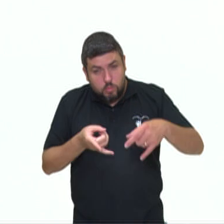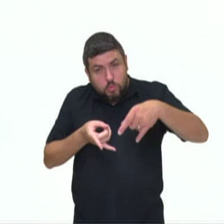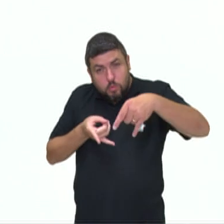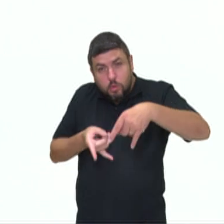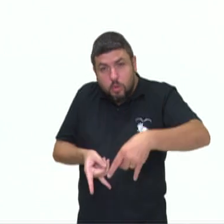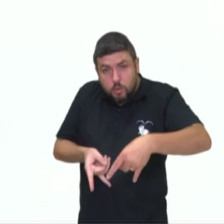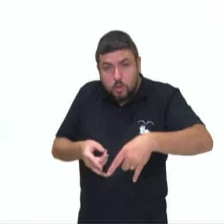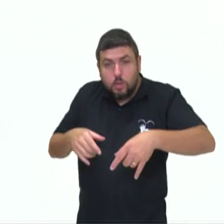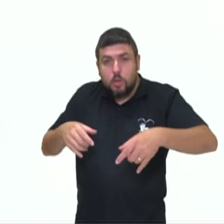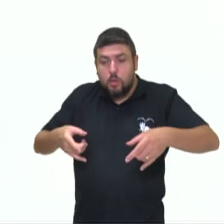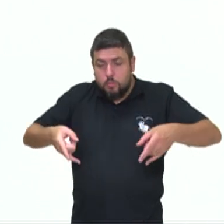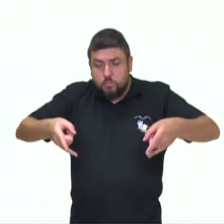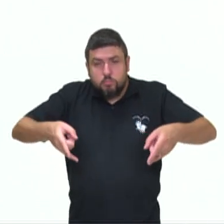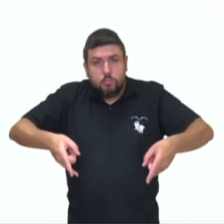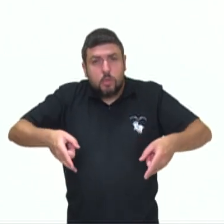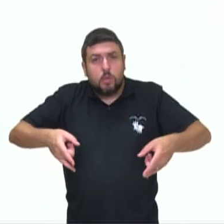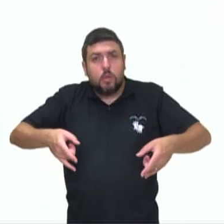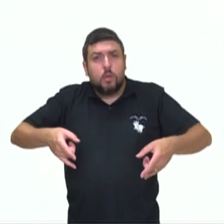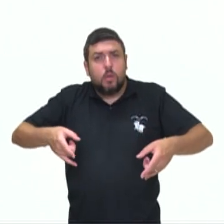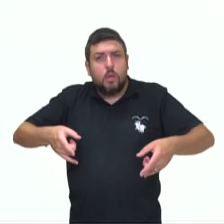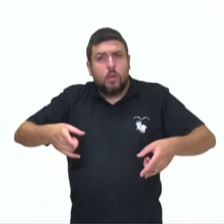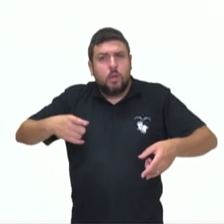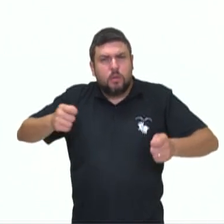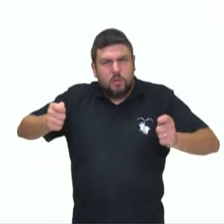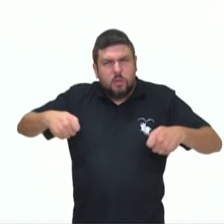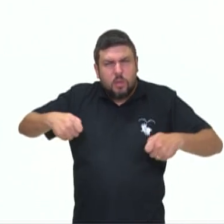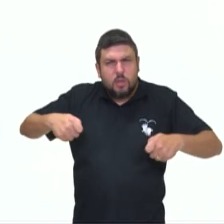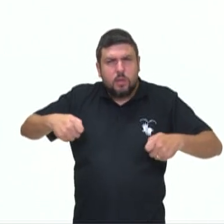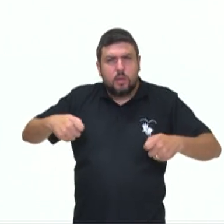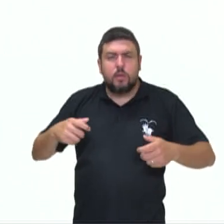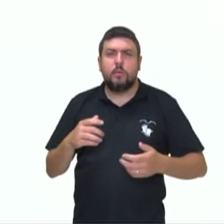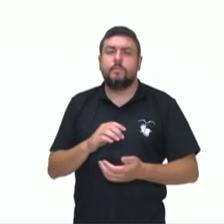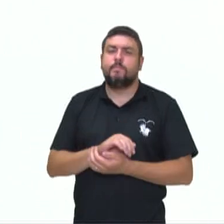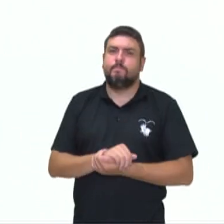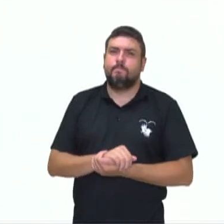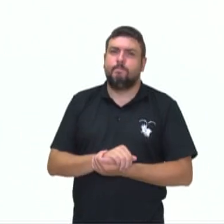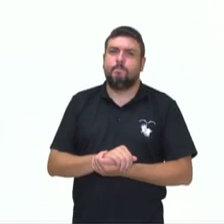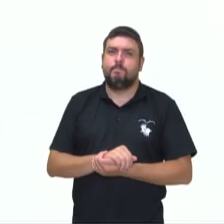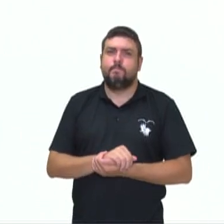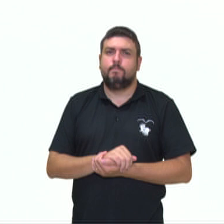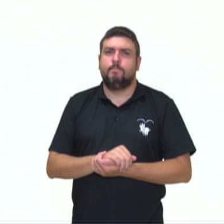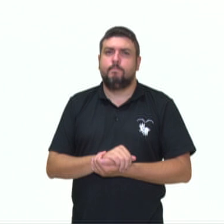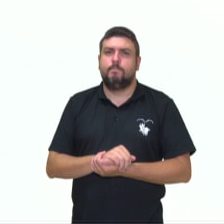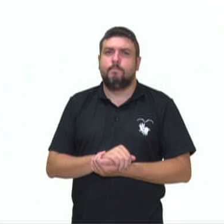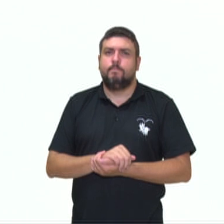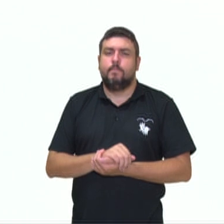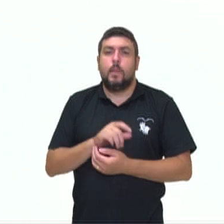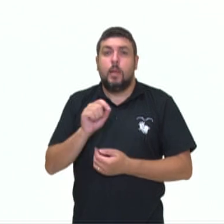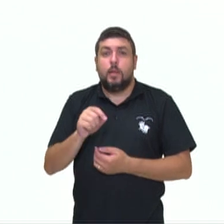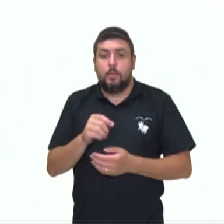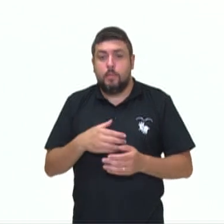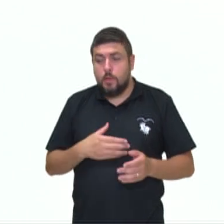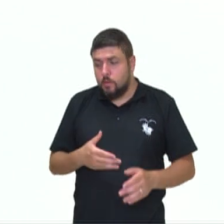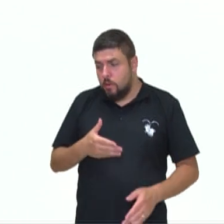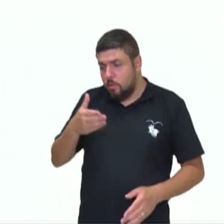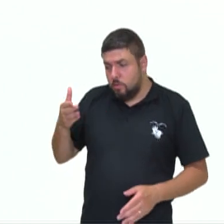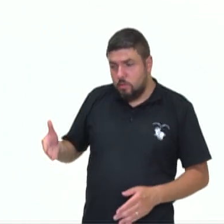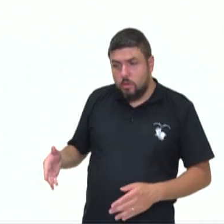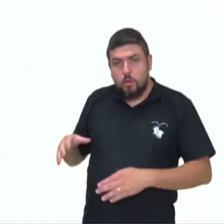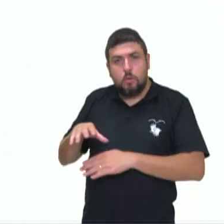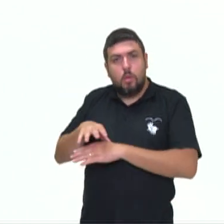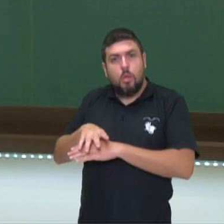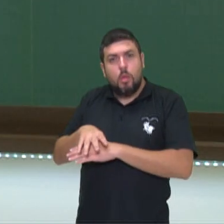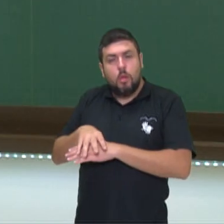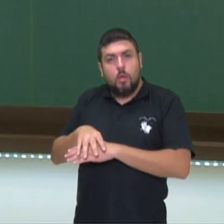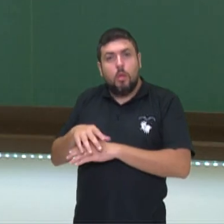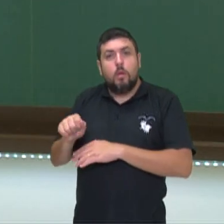no quarto, tem solução? Quem compartilhá-la com o doente deve dormir